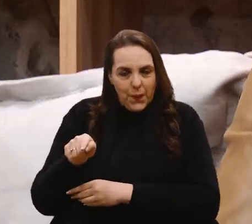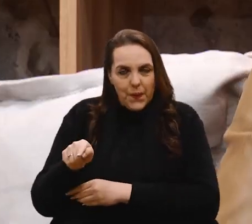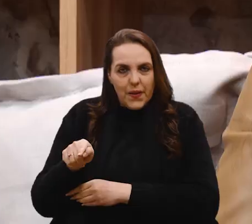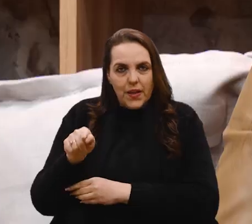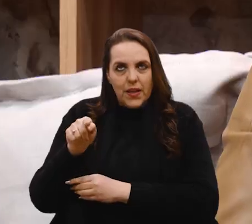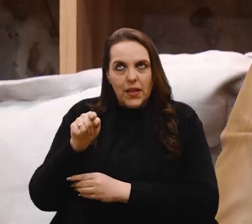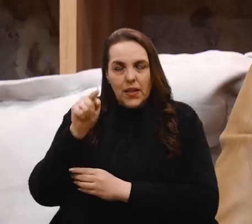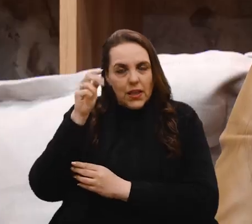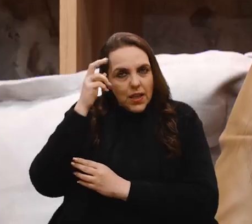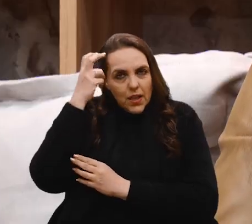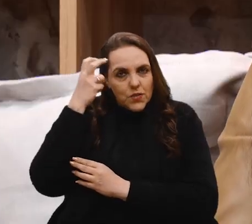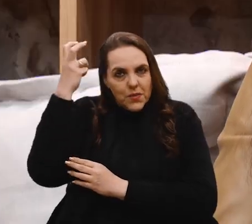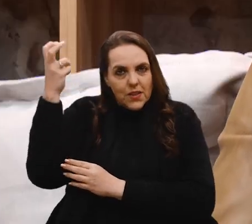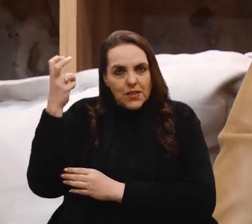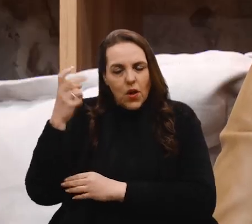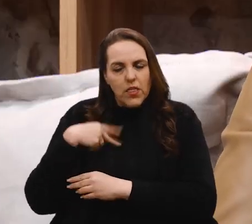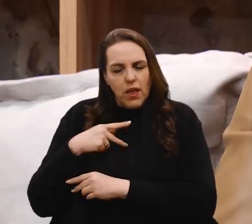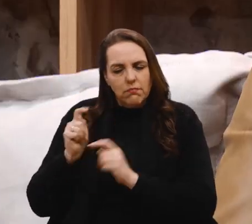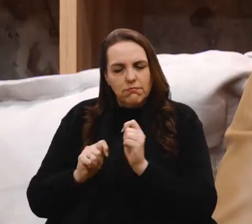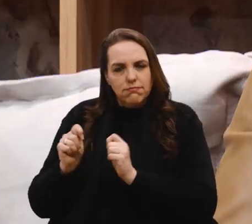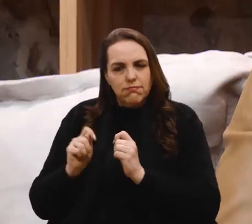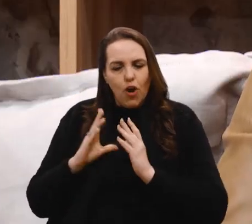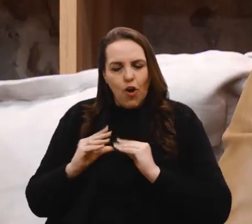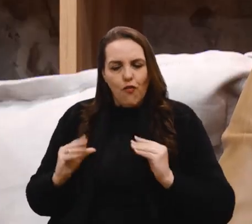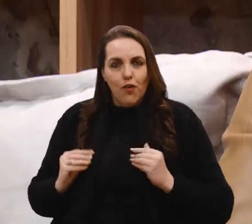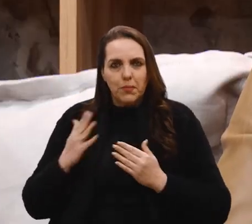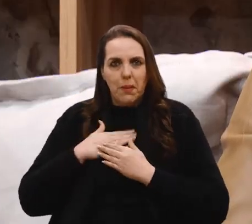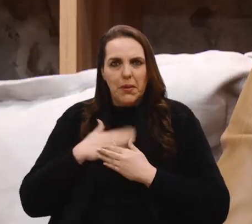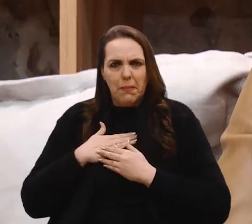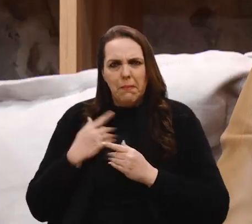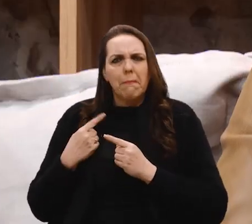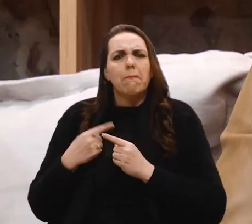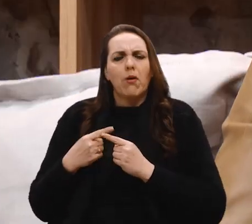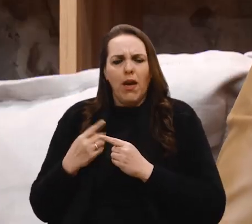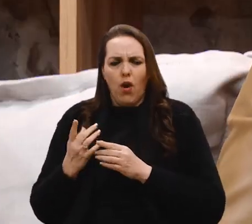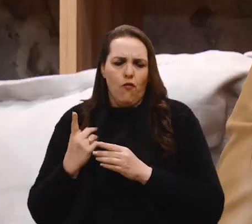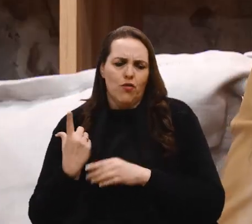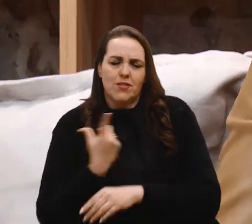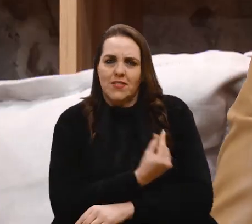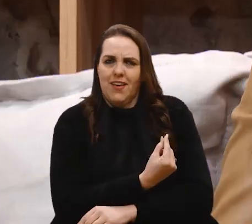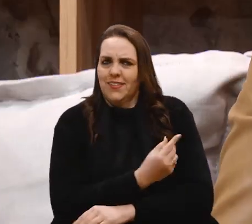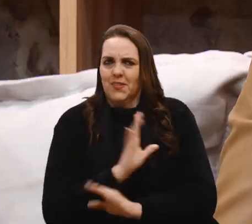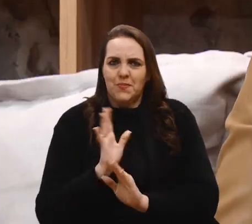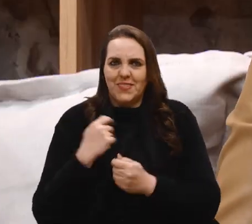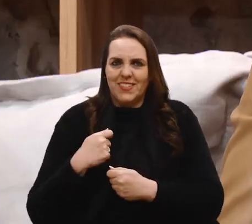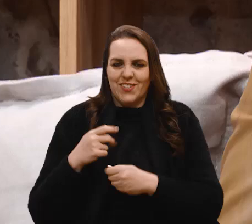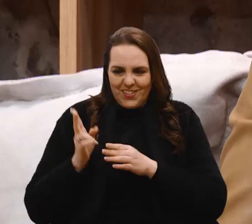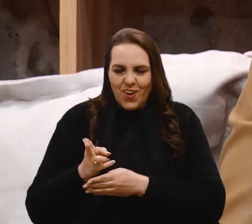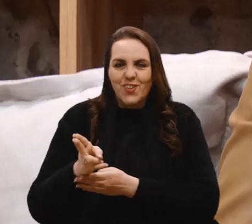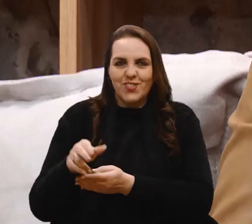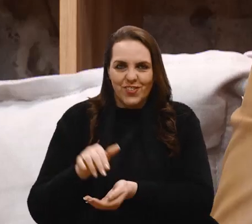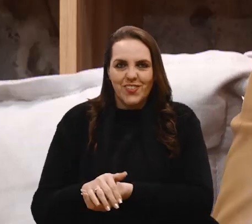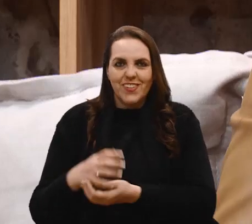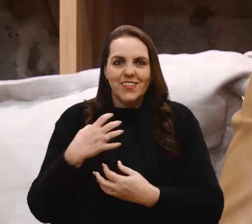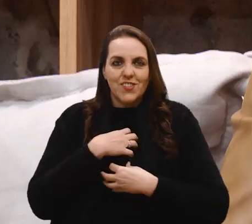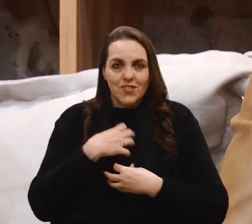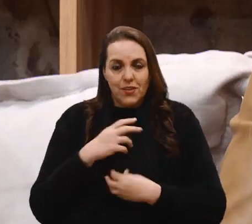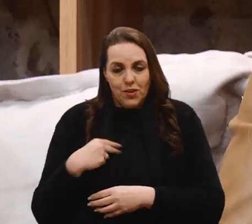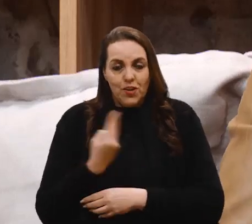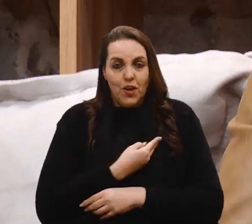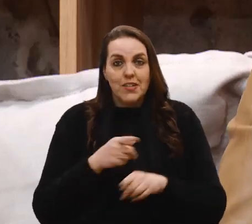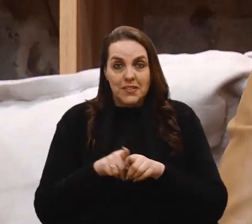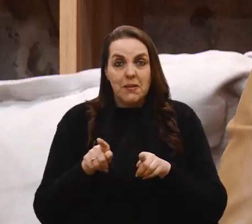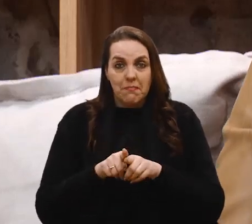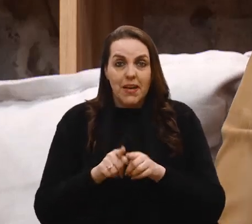se sente regulado, aqui eu me sinto bem. Então não tenho por que sair desse, né? É muito parecido com a forma que a gente também